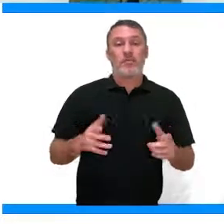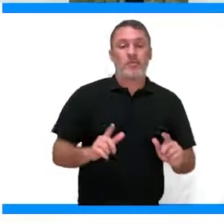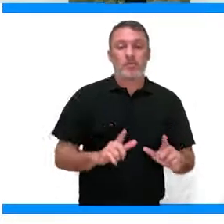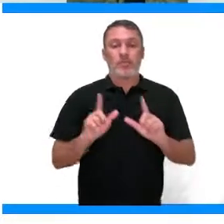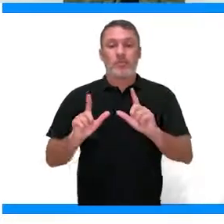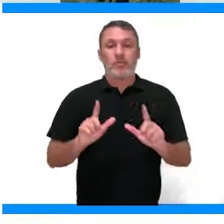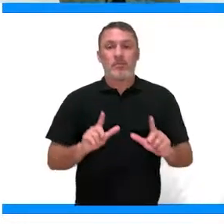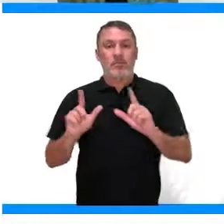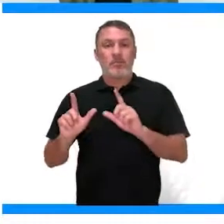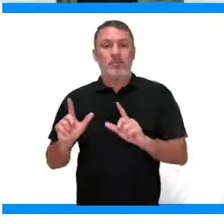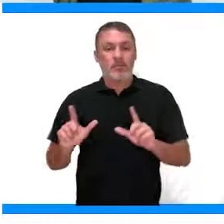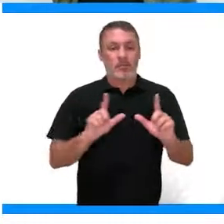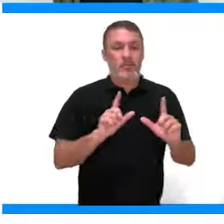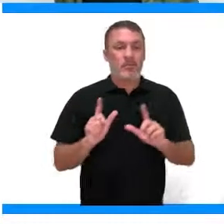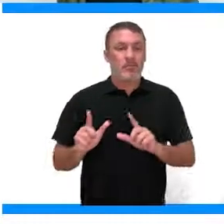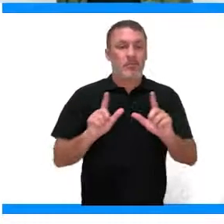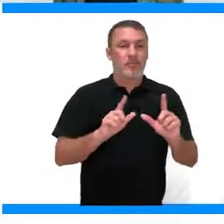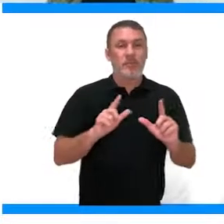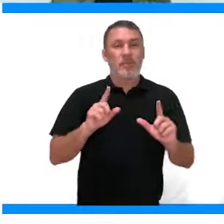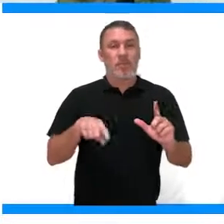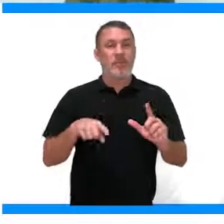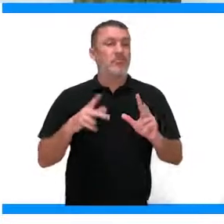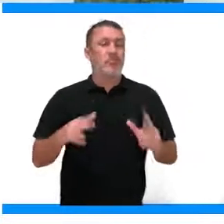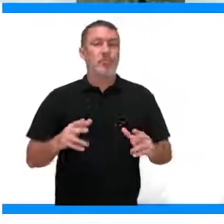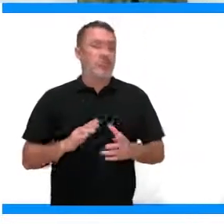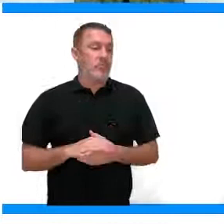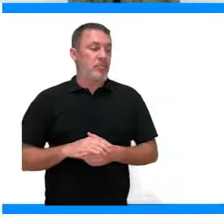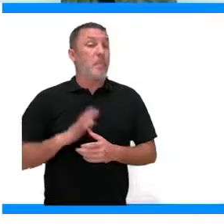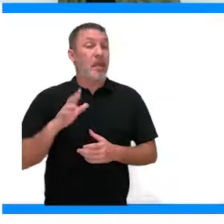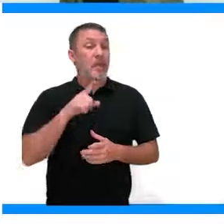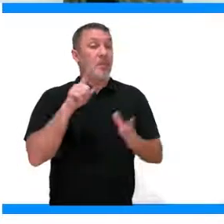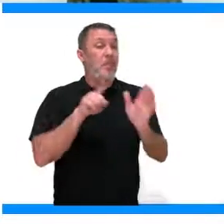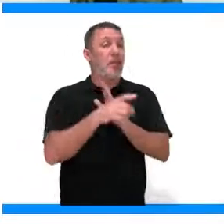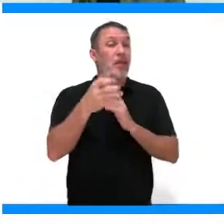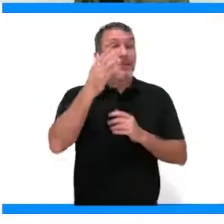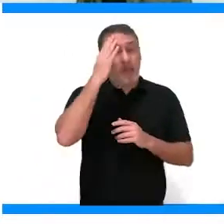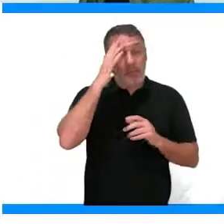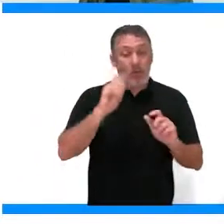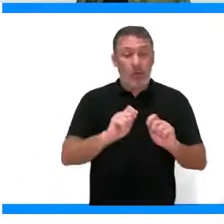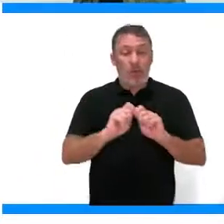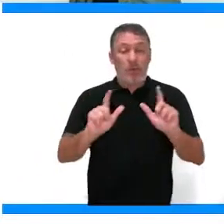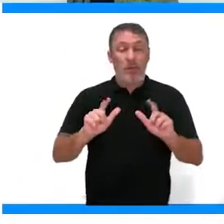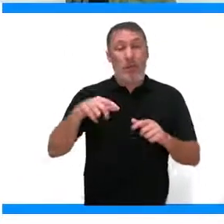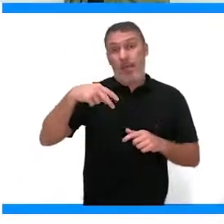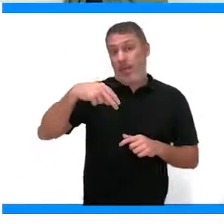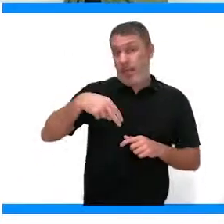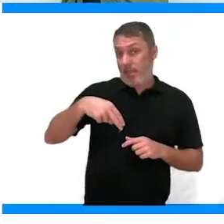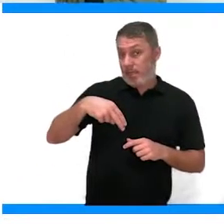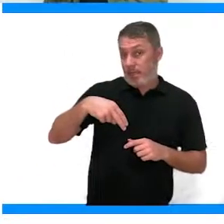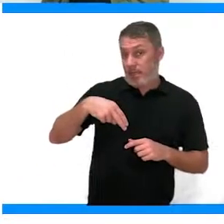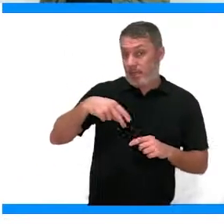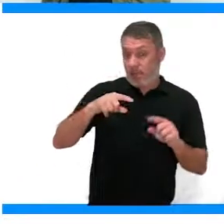você deu a diferença do quadradinho da frente menos o de trás. Só que ele quer a diferença do quadradinho N